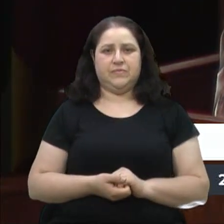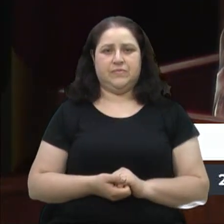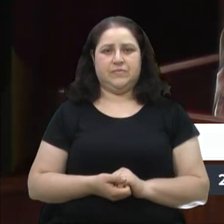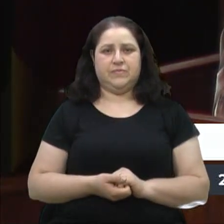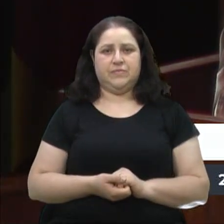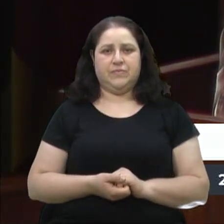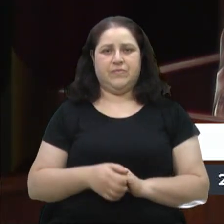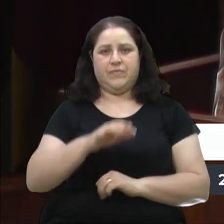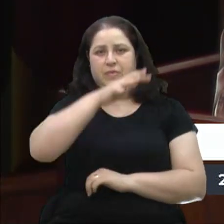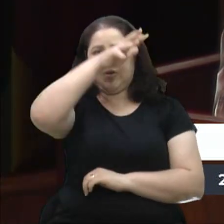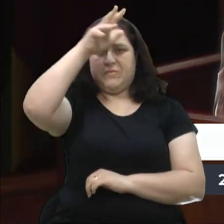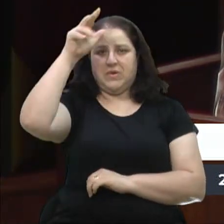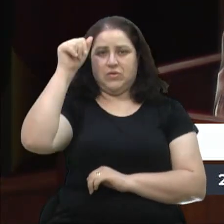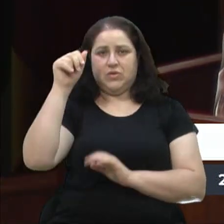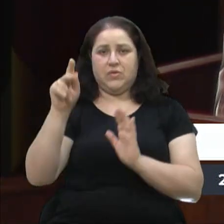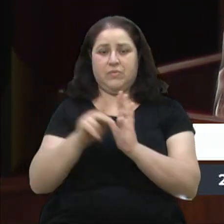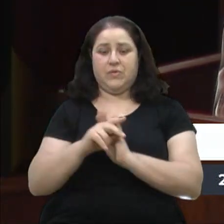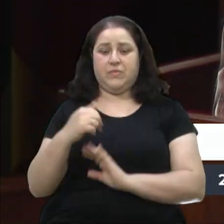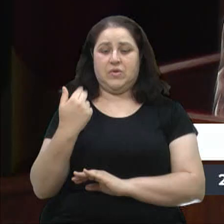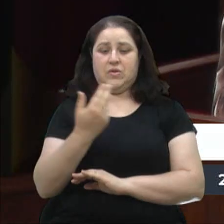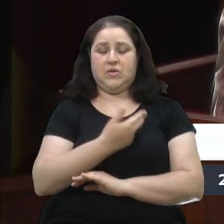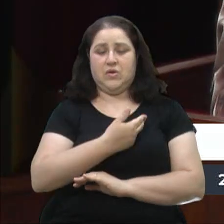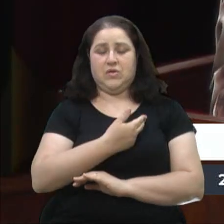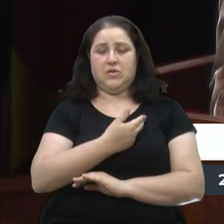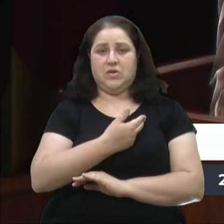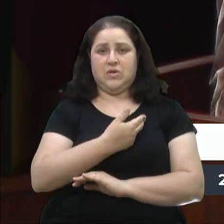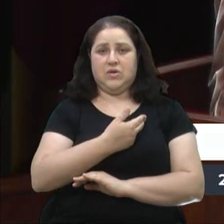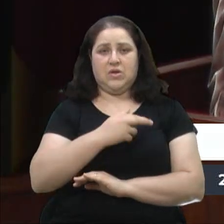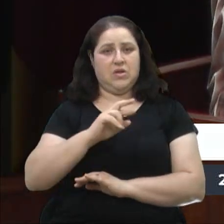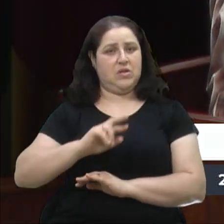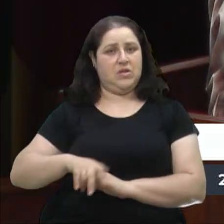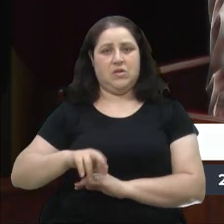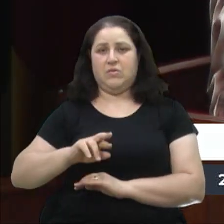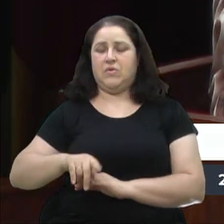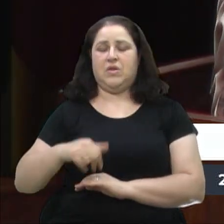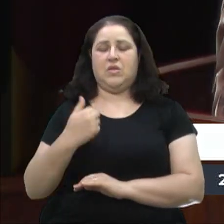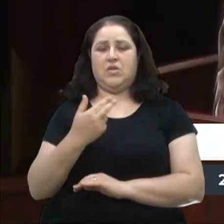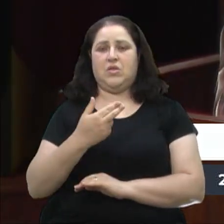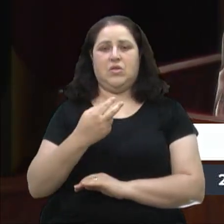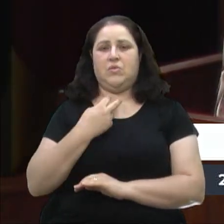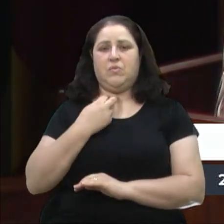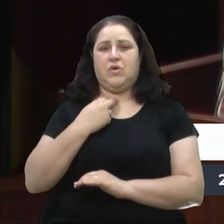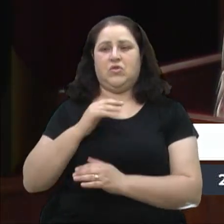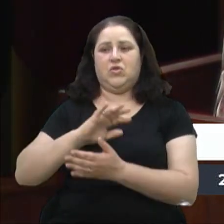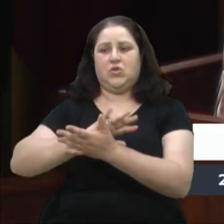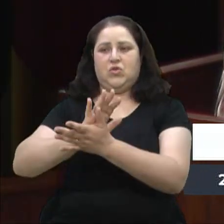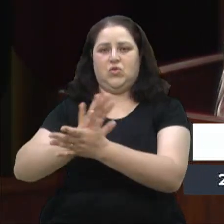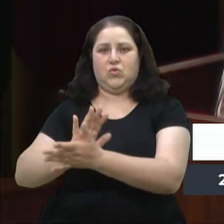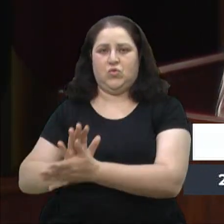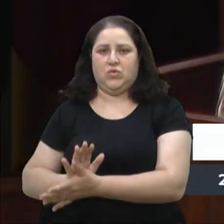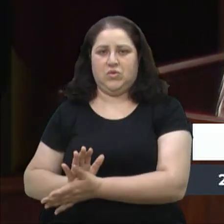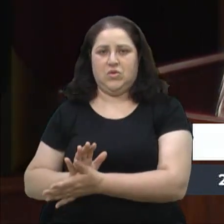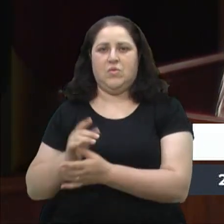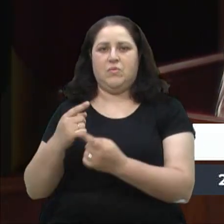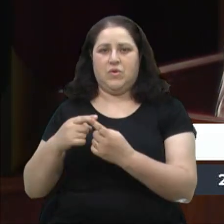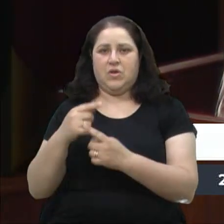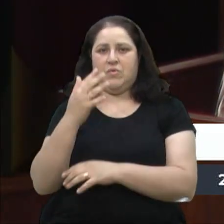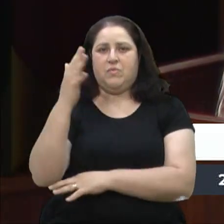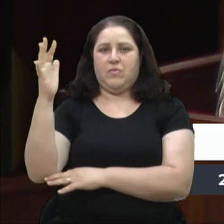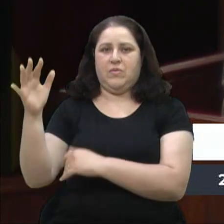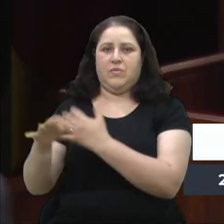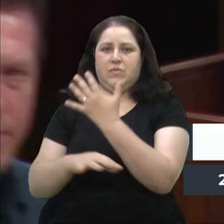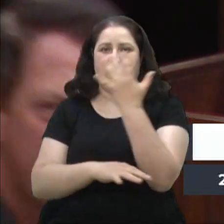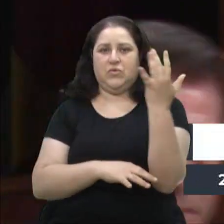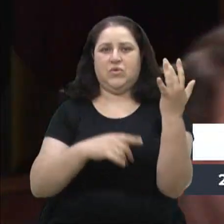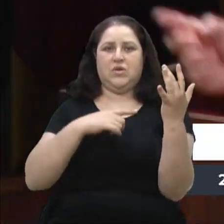A Amazônia é nossa, mas não para destruí-la sob falsos pretextos, pois ela se interrelaciona com o resto do mundo